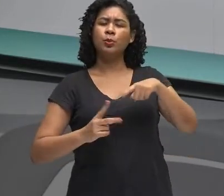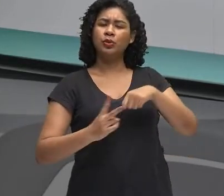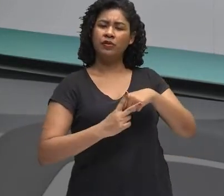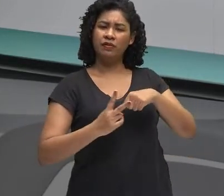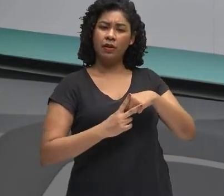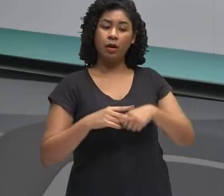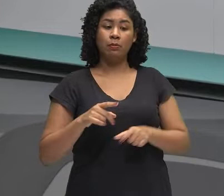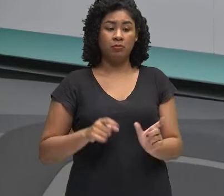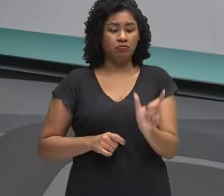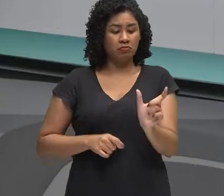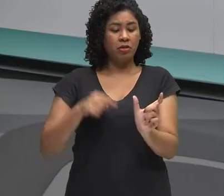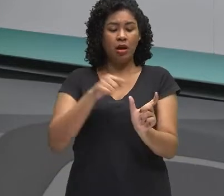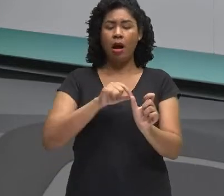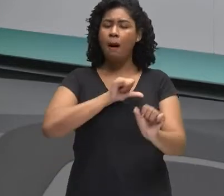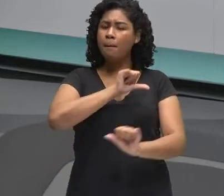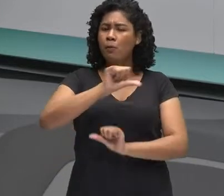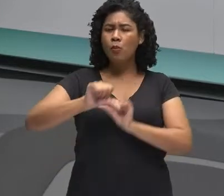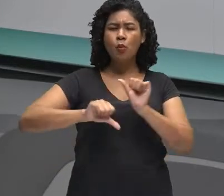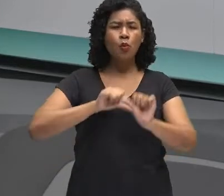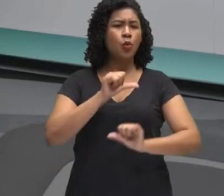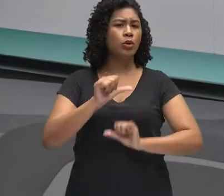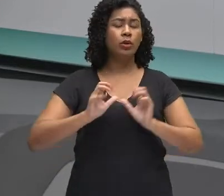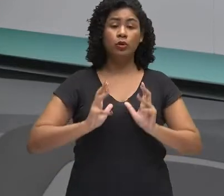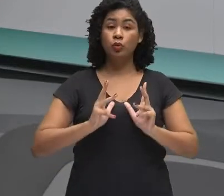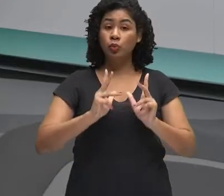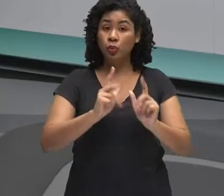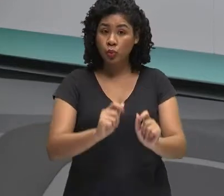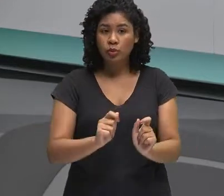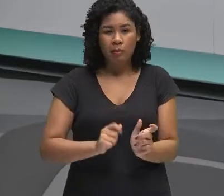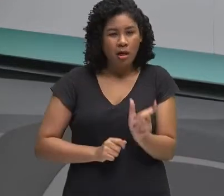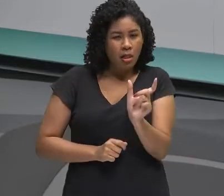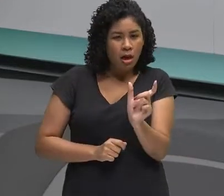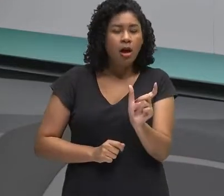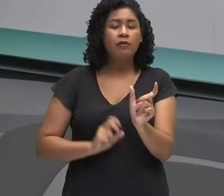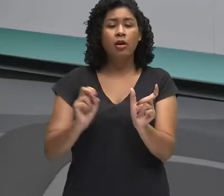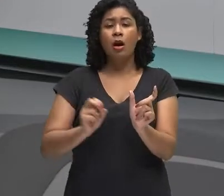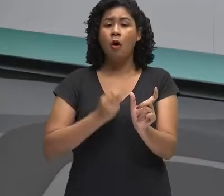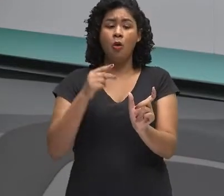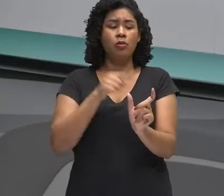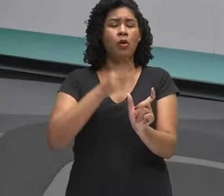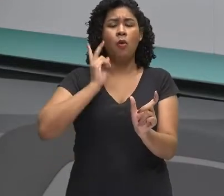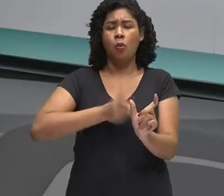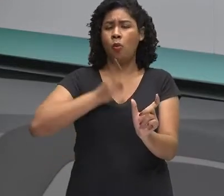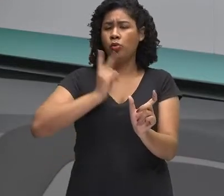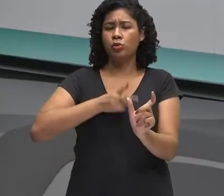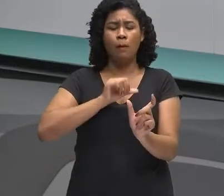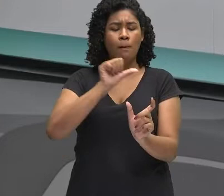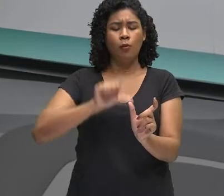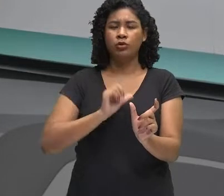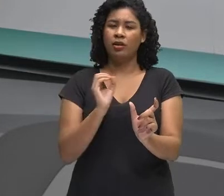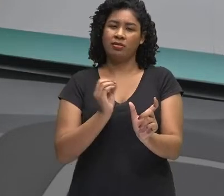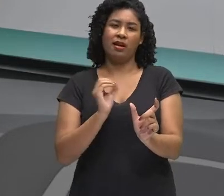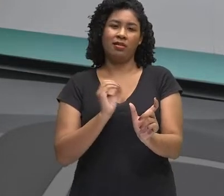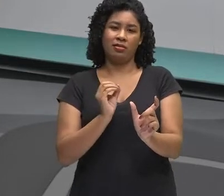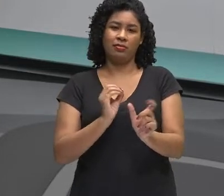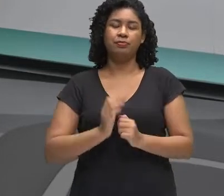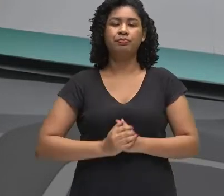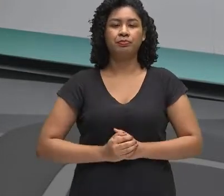mudam completamente a sua forma ou se mantêm inalterados. Ou